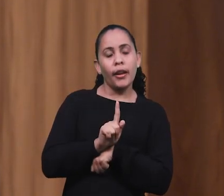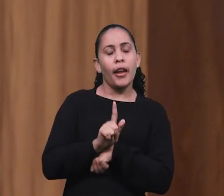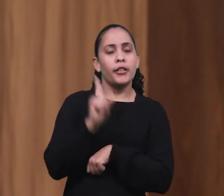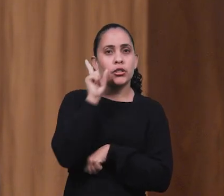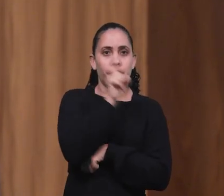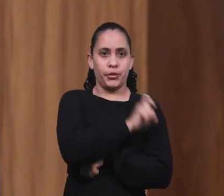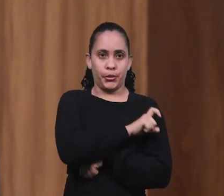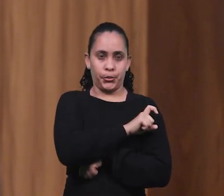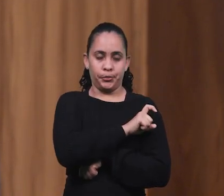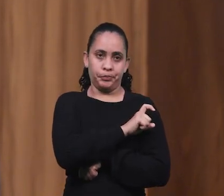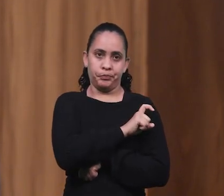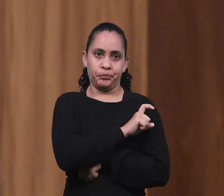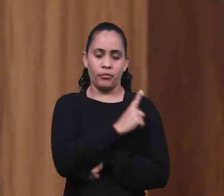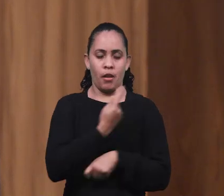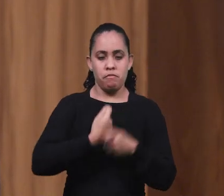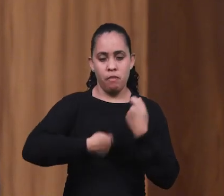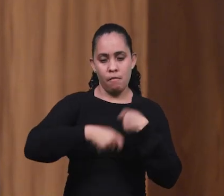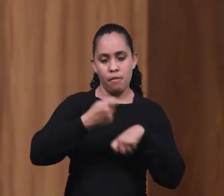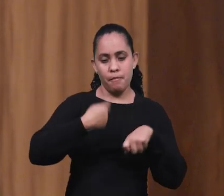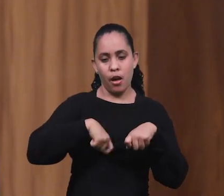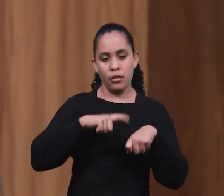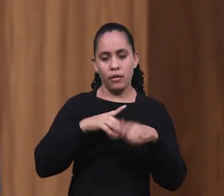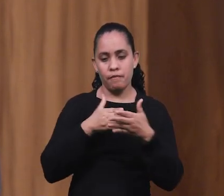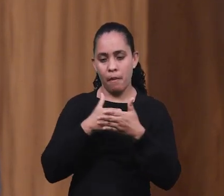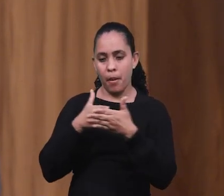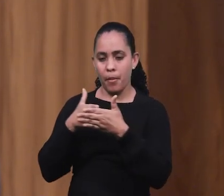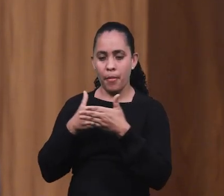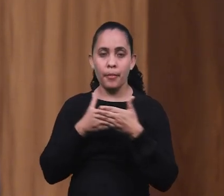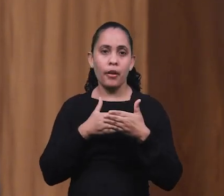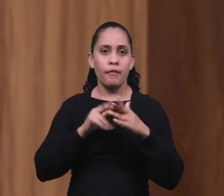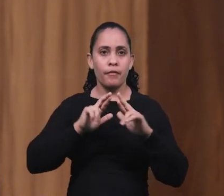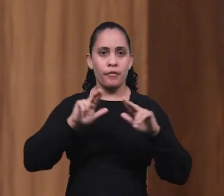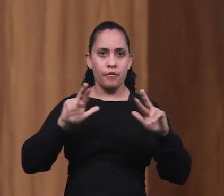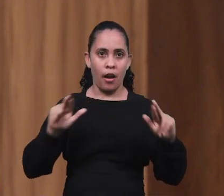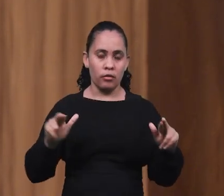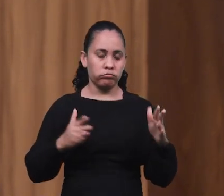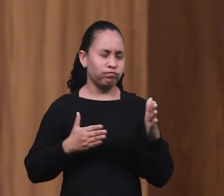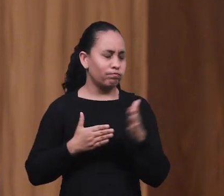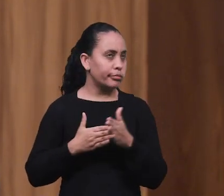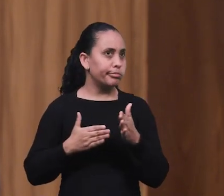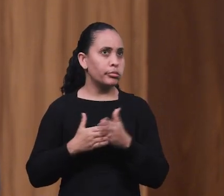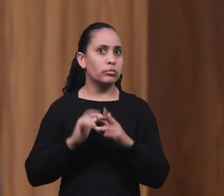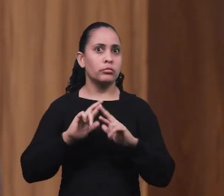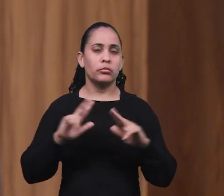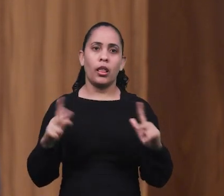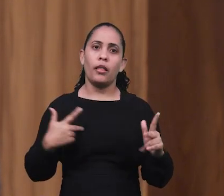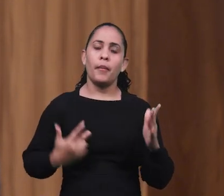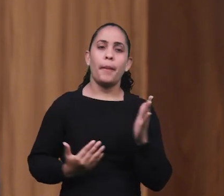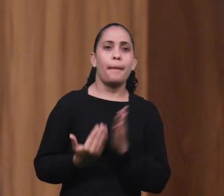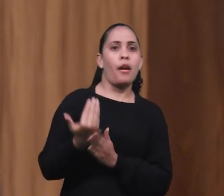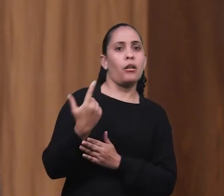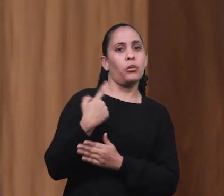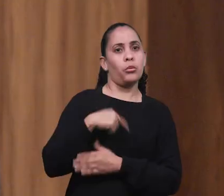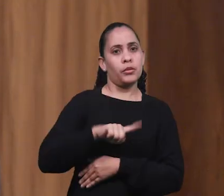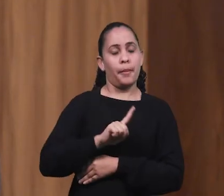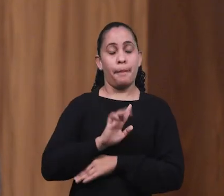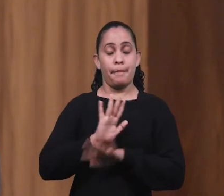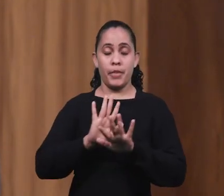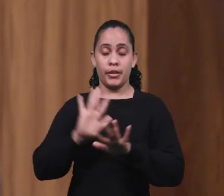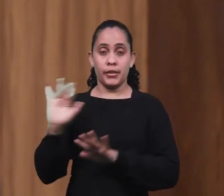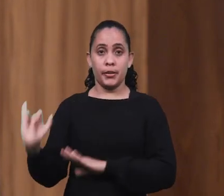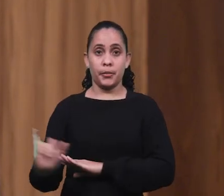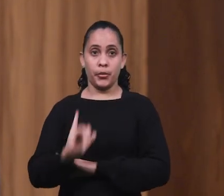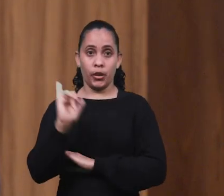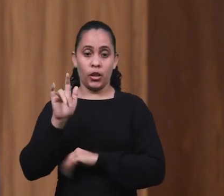fácil. Existem muitos obstáculos, existem muitos desafios. E é importante